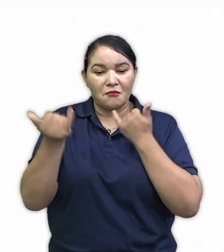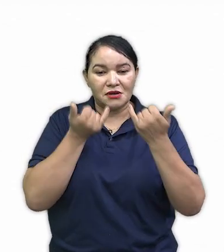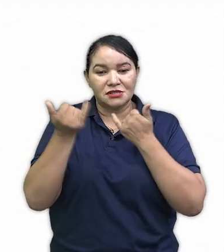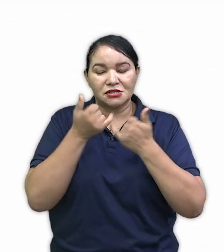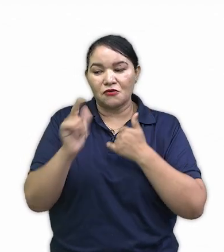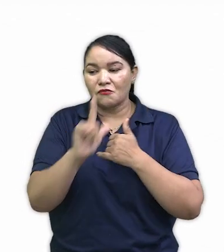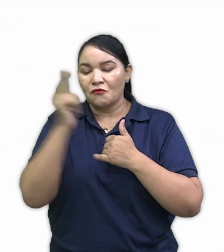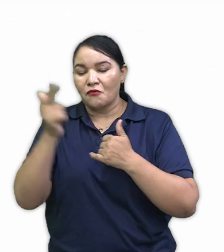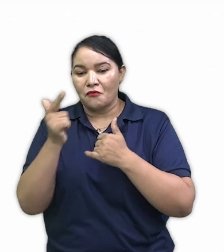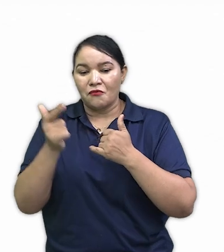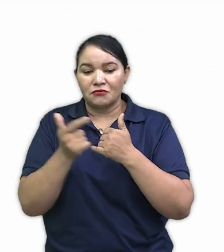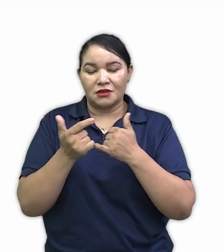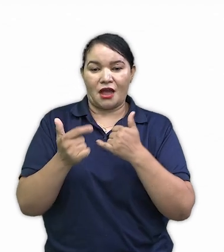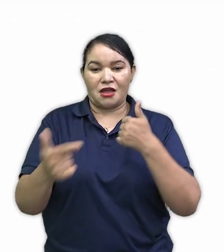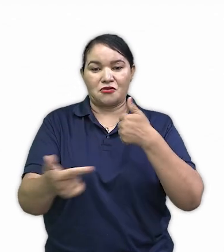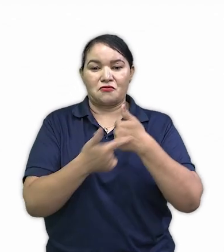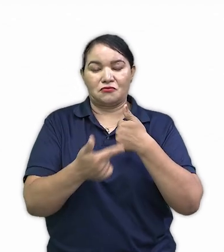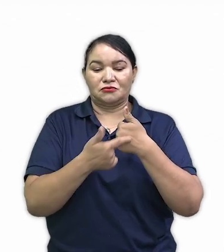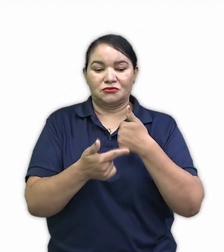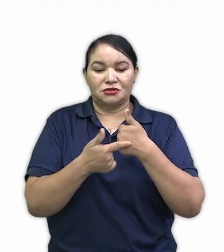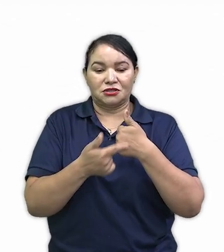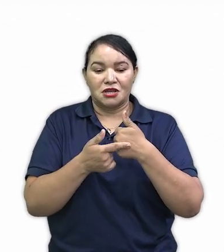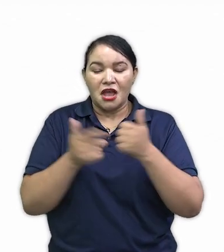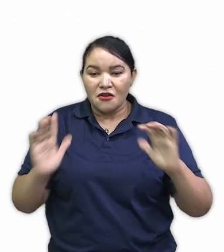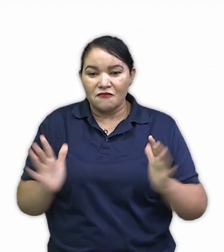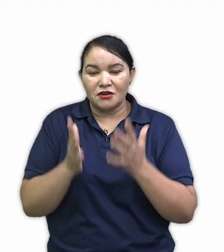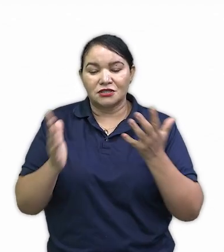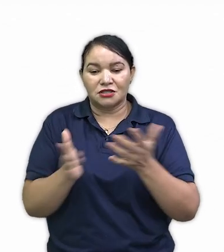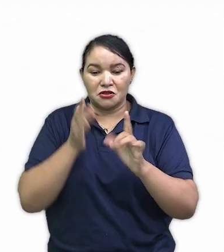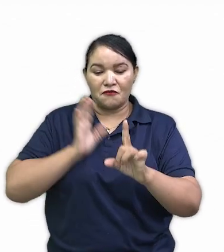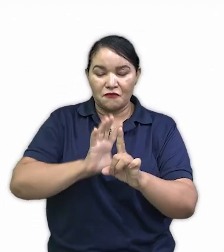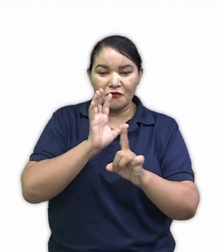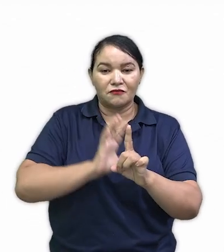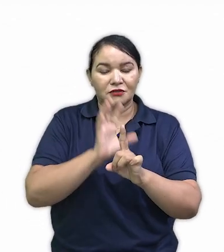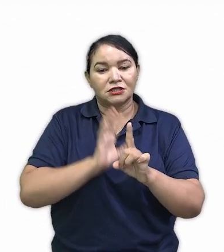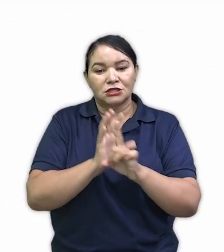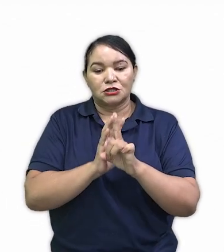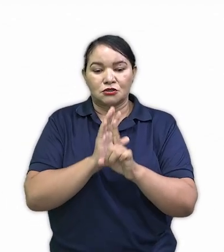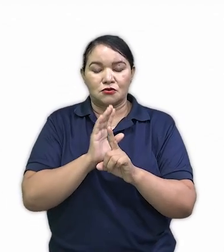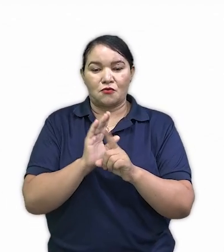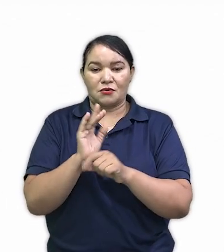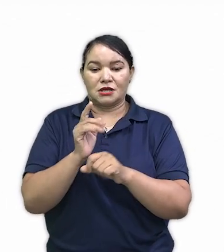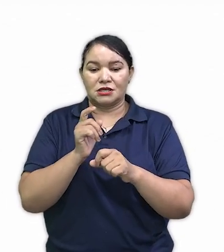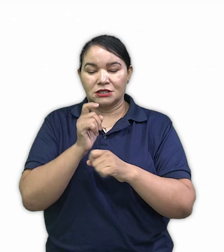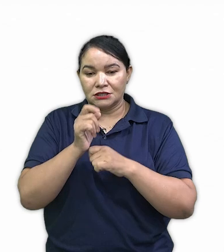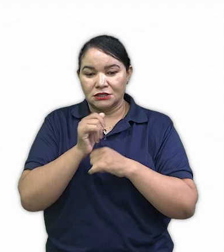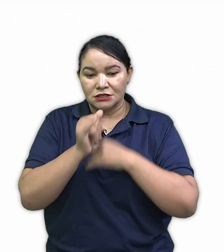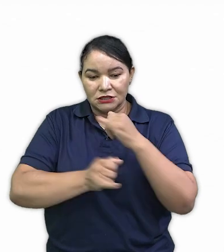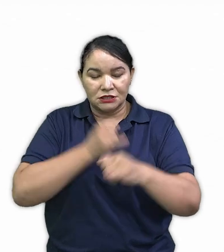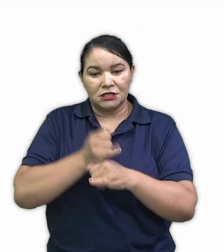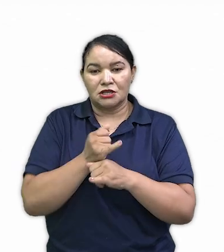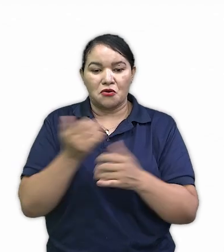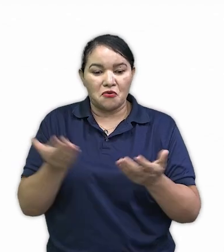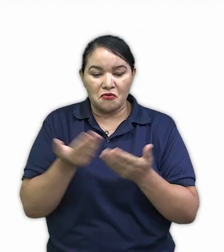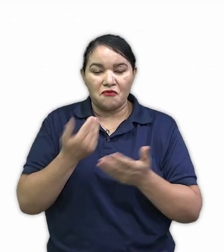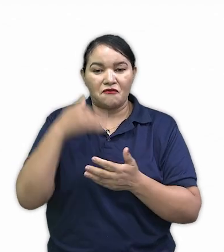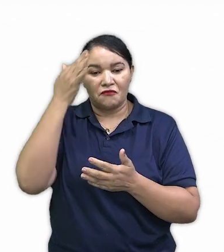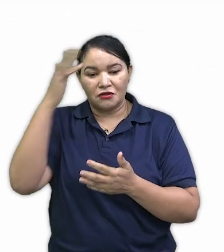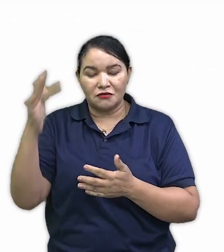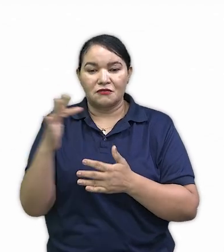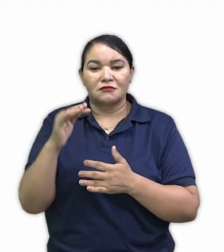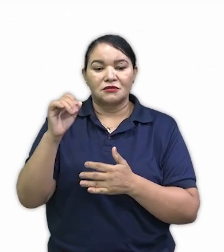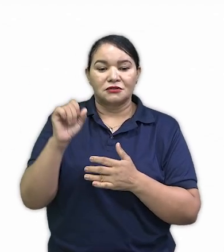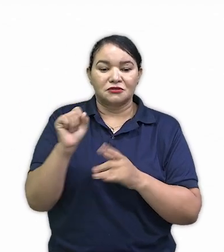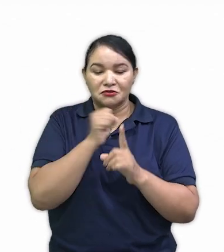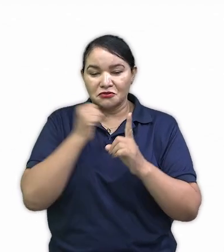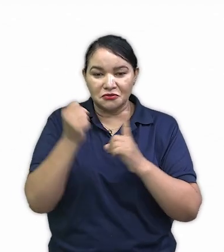de outras pessoas como influenciadores digitais. Hoje os influenciadores digitais são os nossos filósofos,